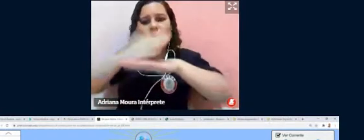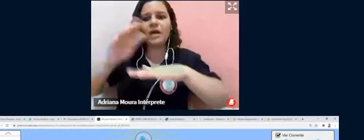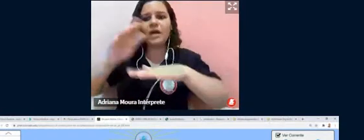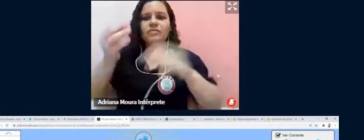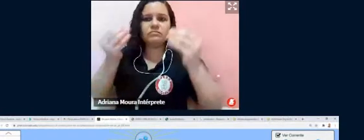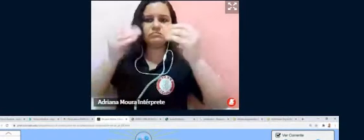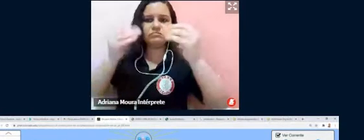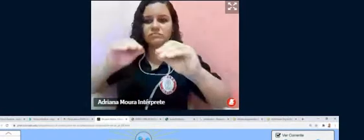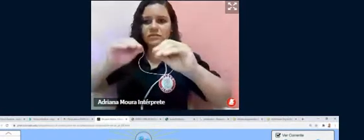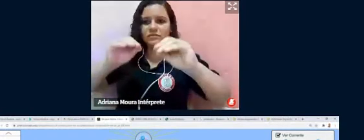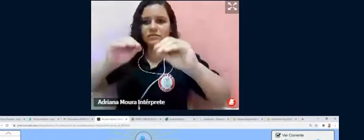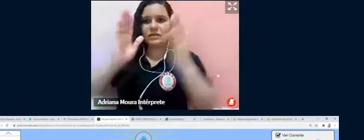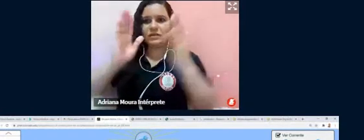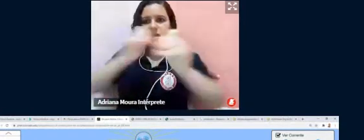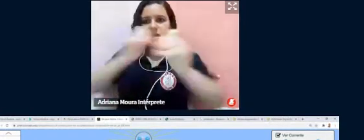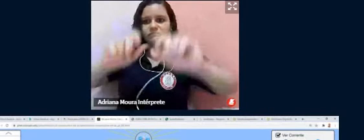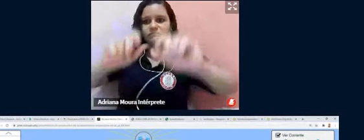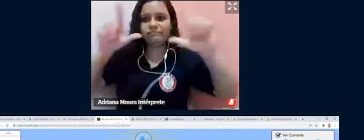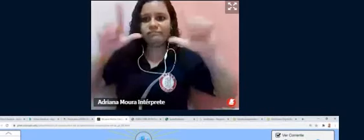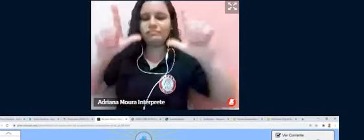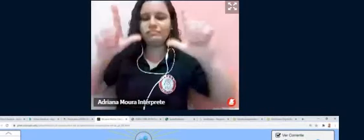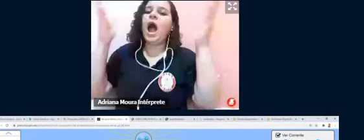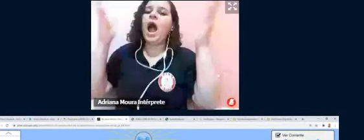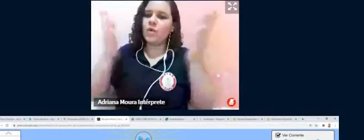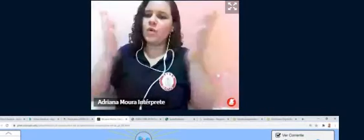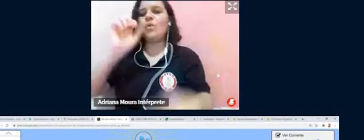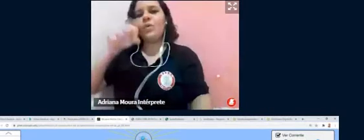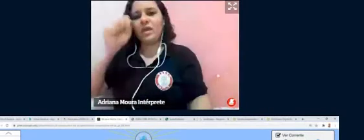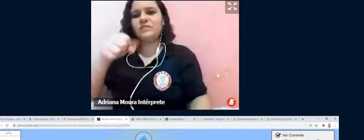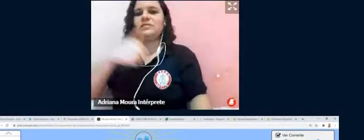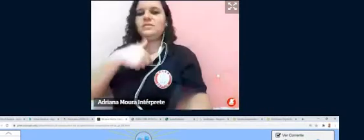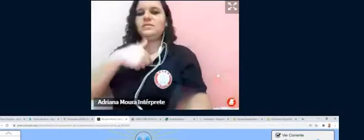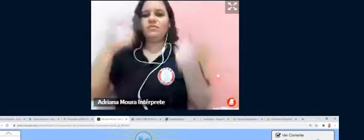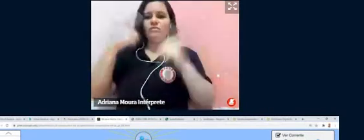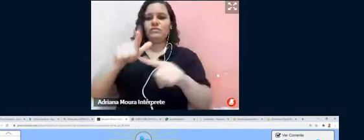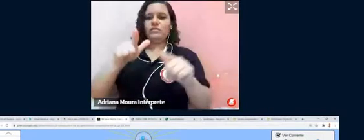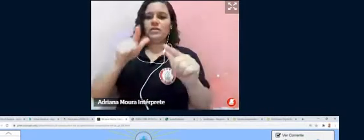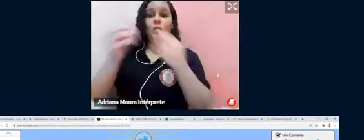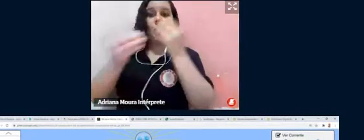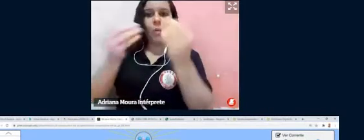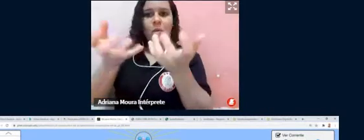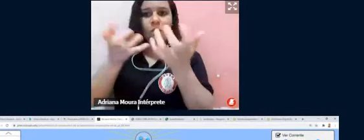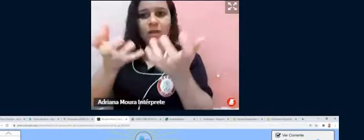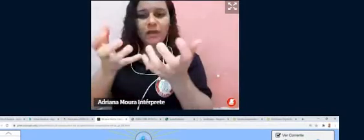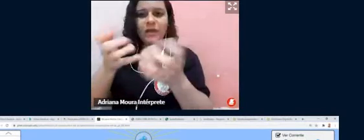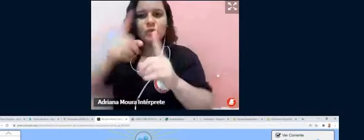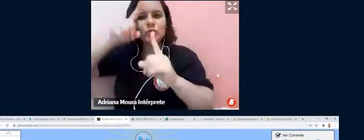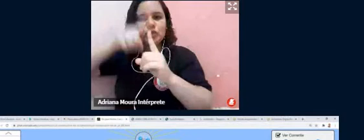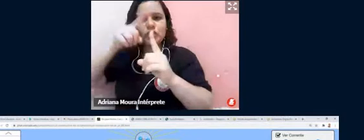liguei. Agora sim eu tenho um medidor como eu quero, um medidor do tipo comum,